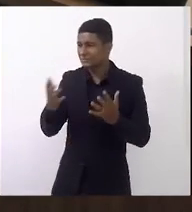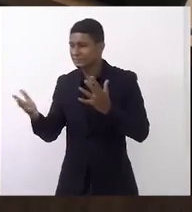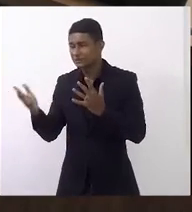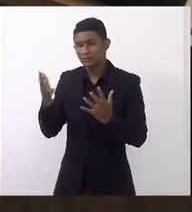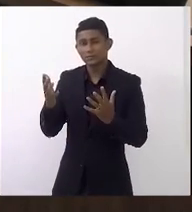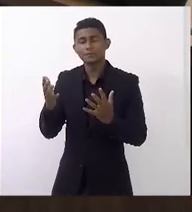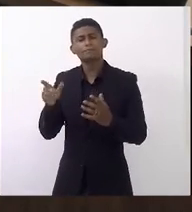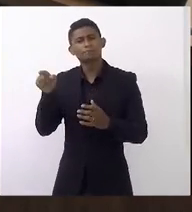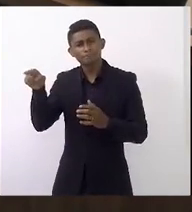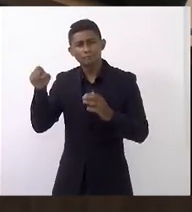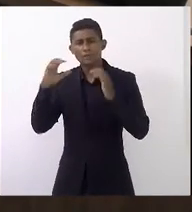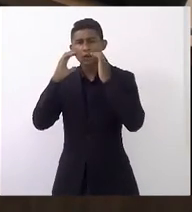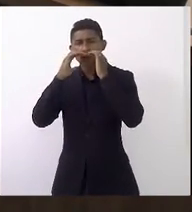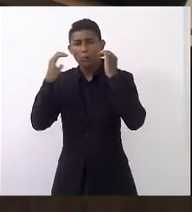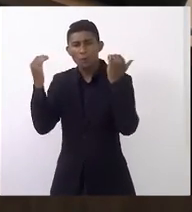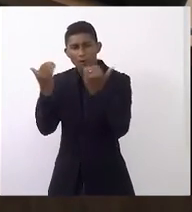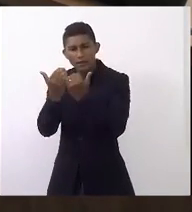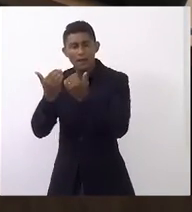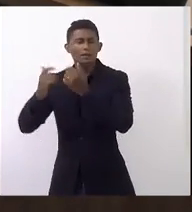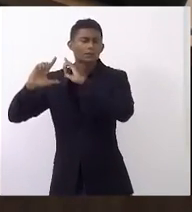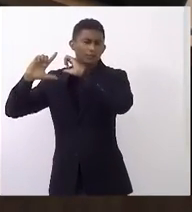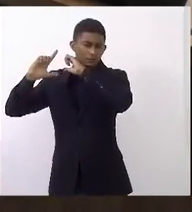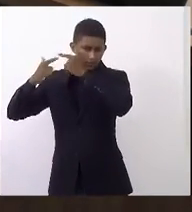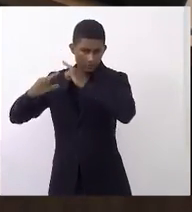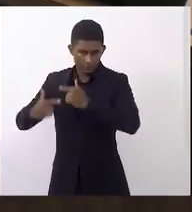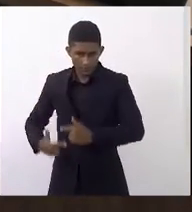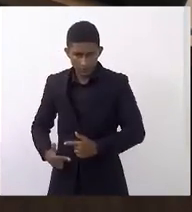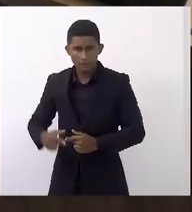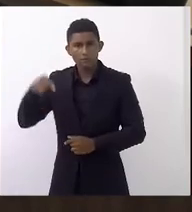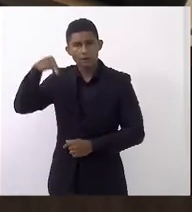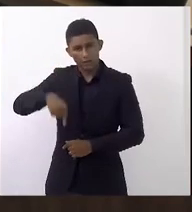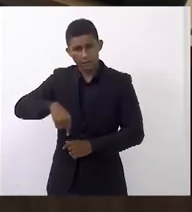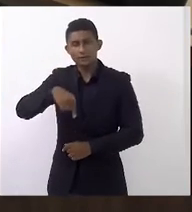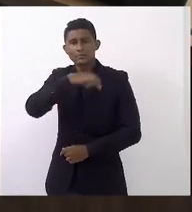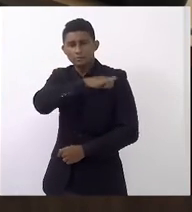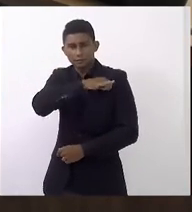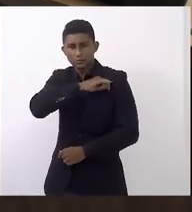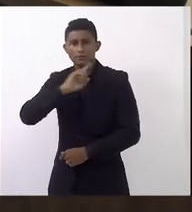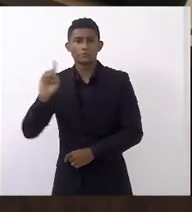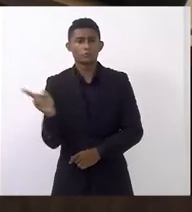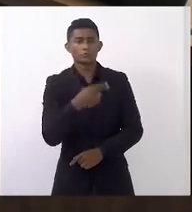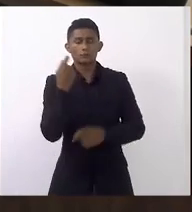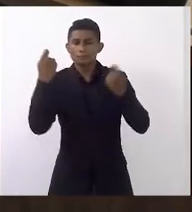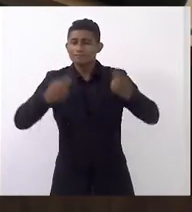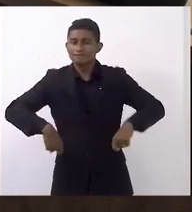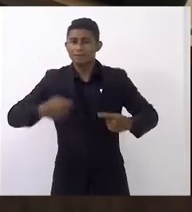inúmeras comunidades tradicionais que a gente tem no nosso estado, que a gente precisa ter uma política